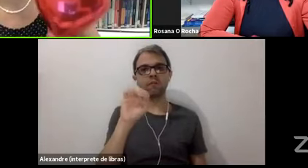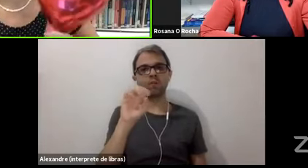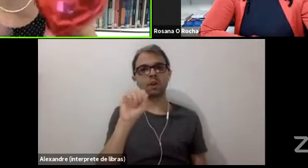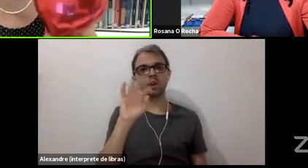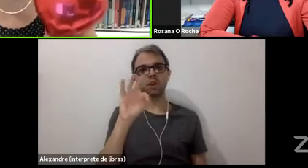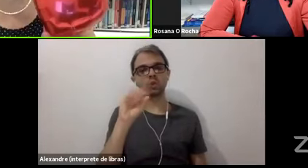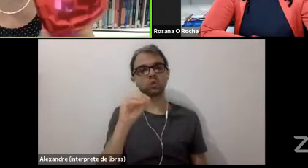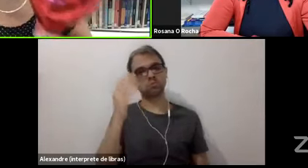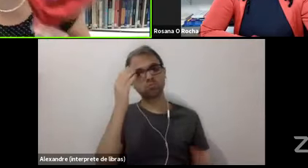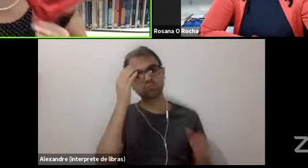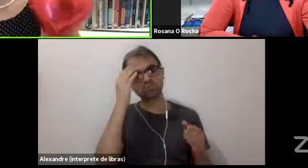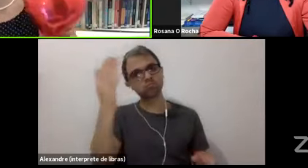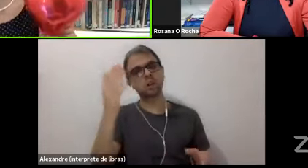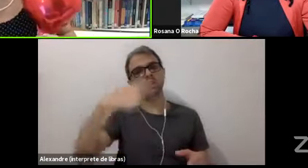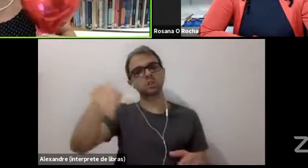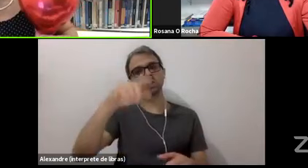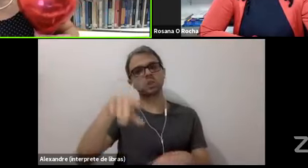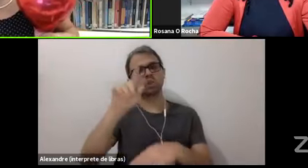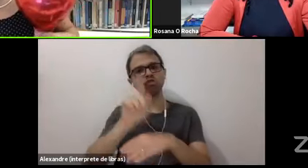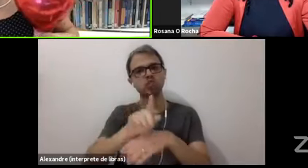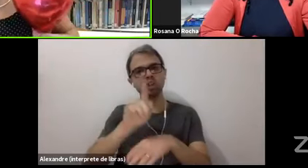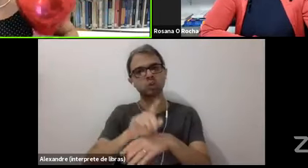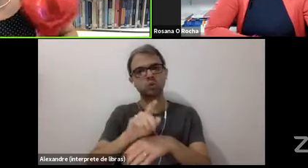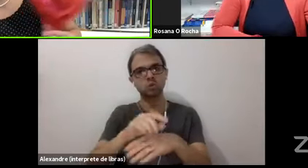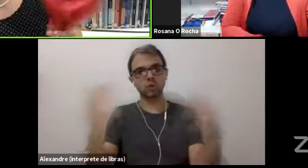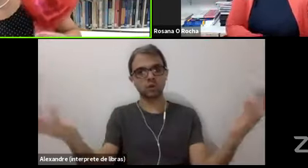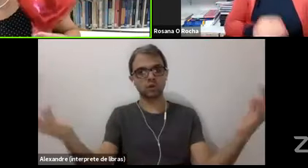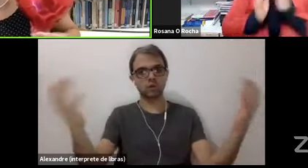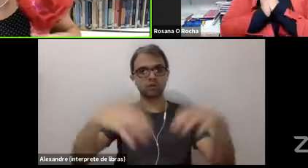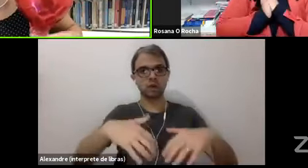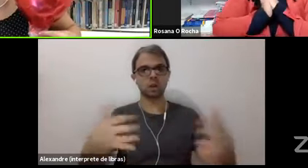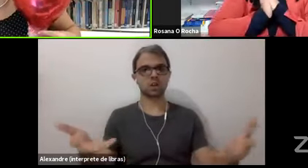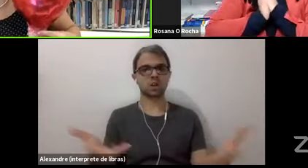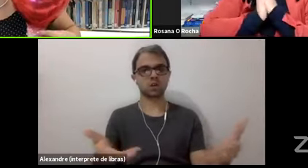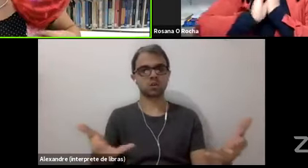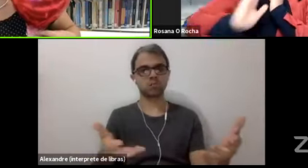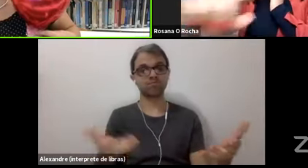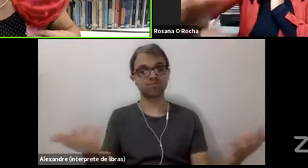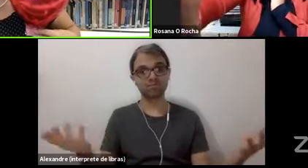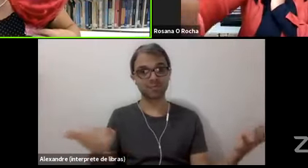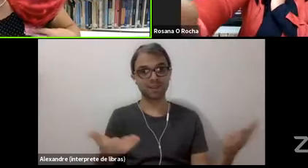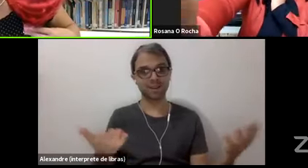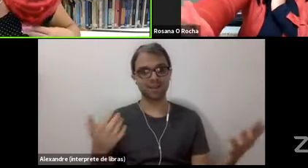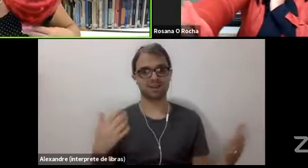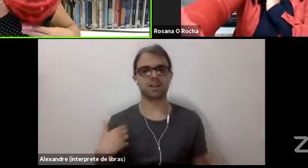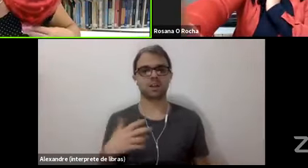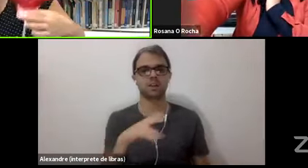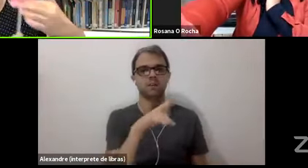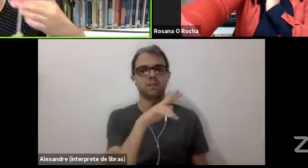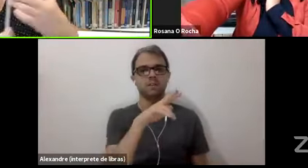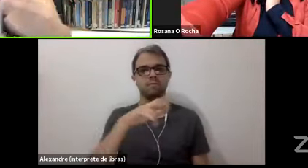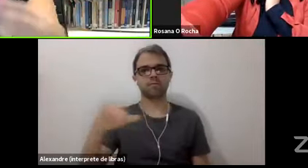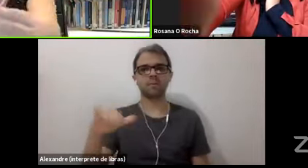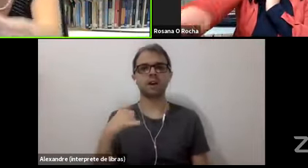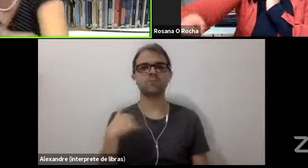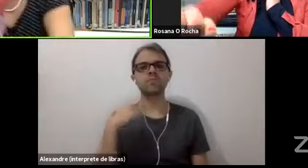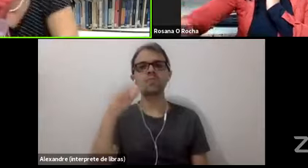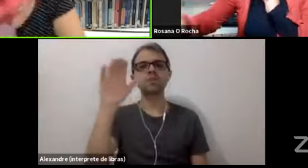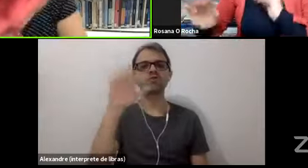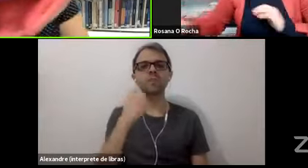hoje trazendo a reflexão. E por isso eu passo a palavra para essa minha querida, que é a Rosana.